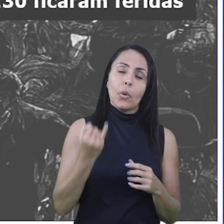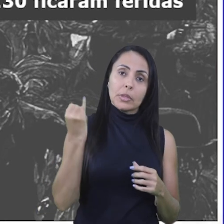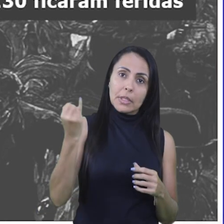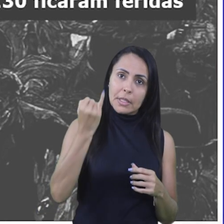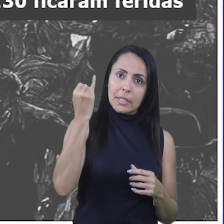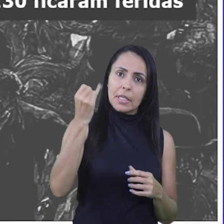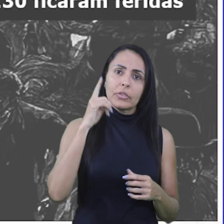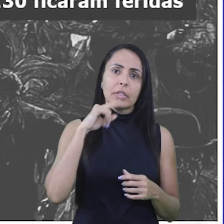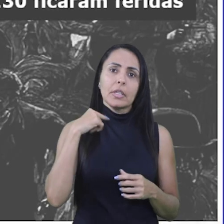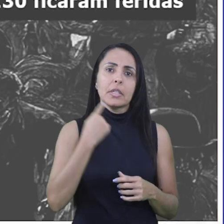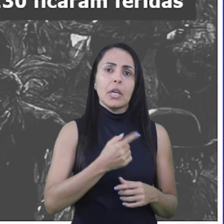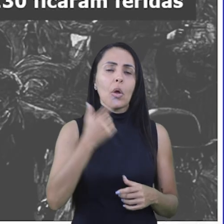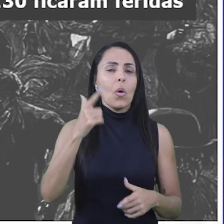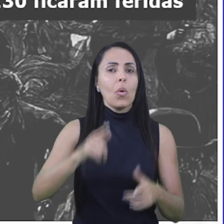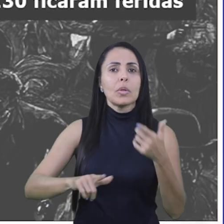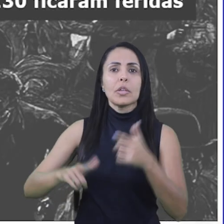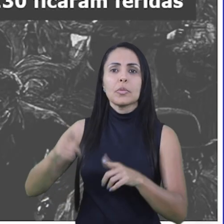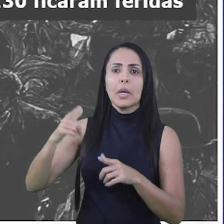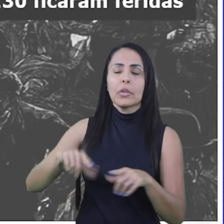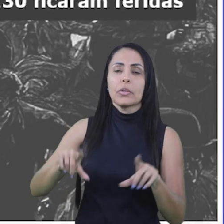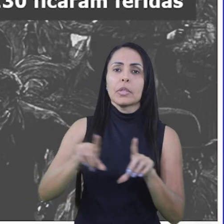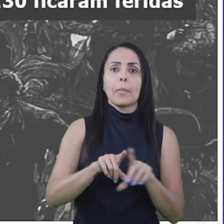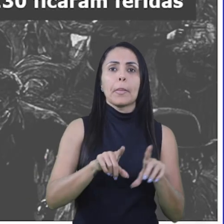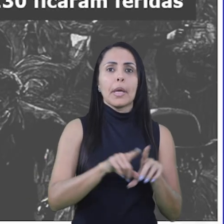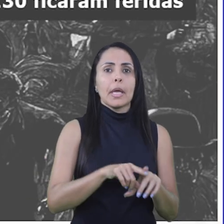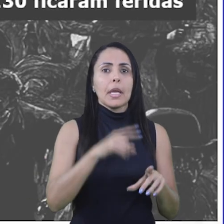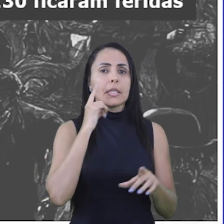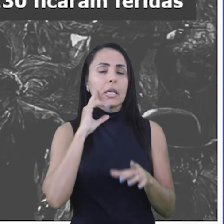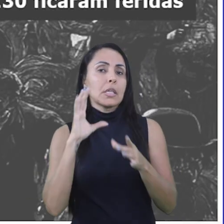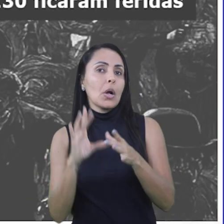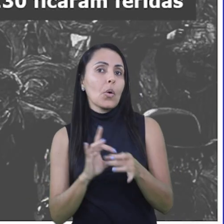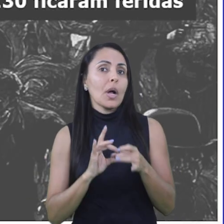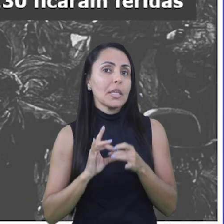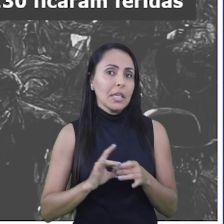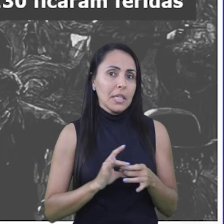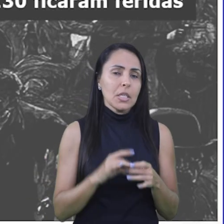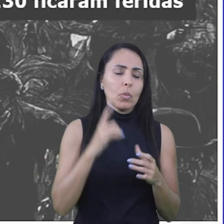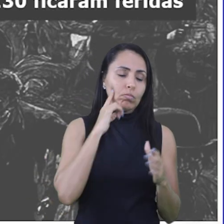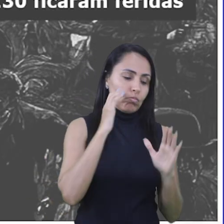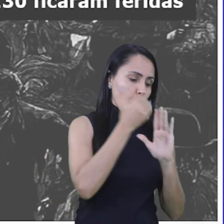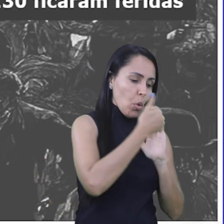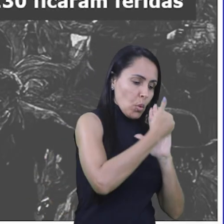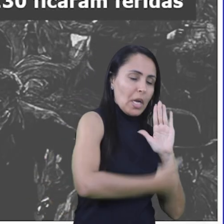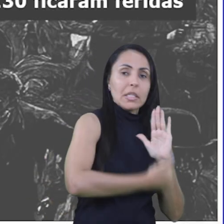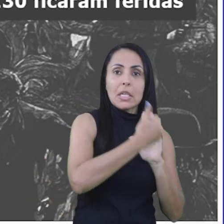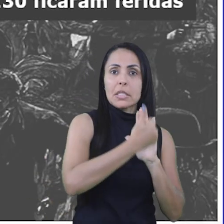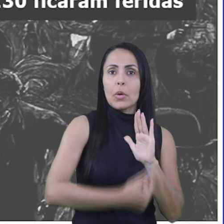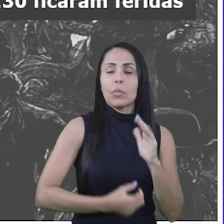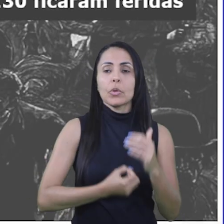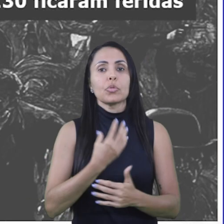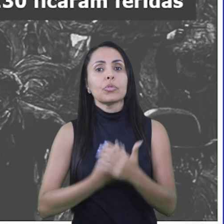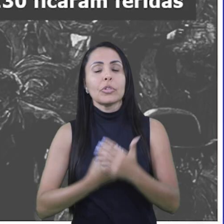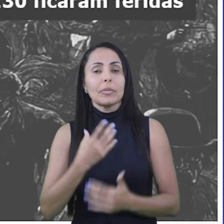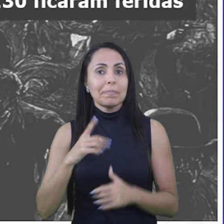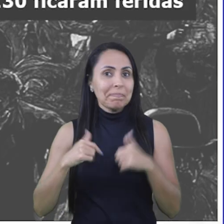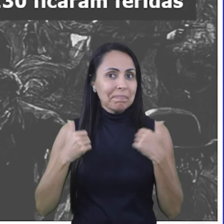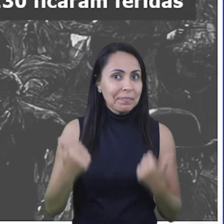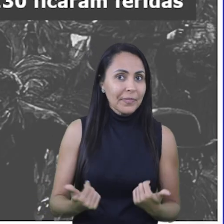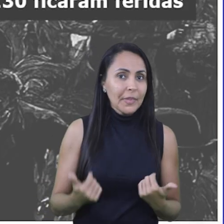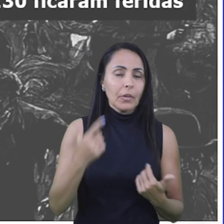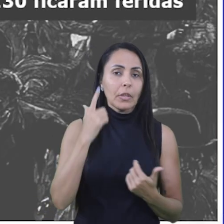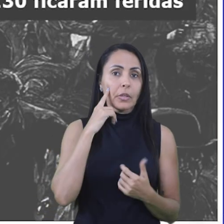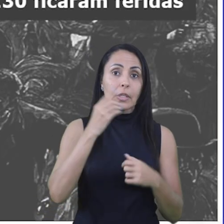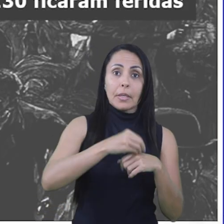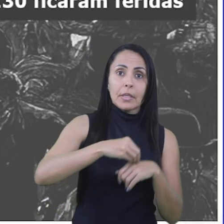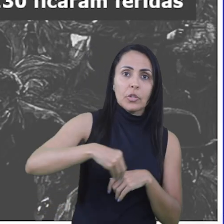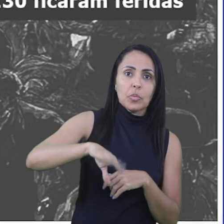gente tem aí outros aspectos, né? Outras configurações de contratações que surgiram posteriormente, tá? Como eu tinha passado aqui